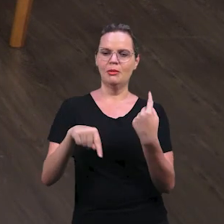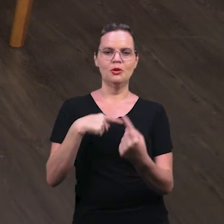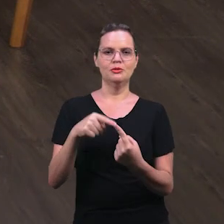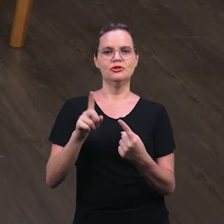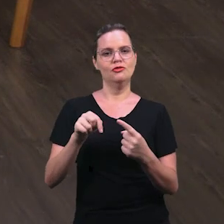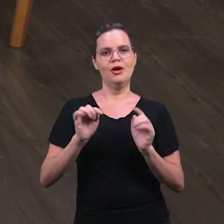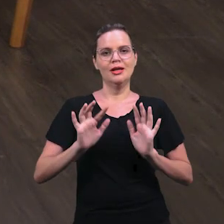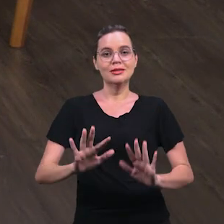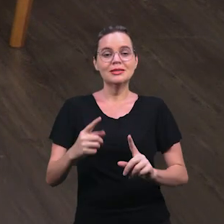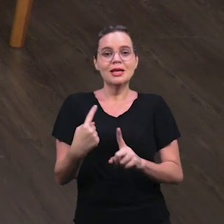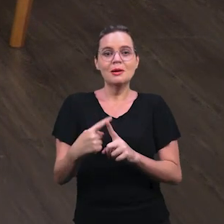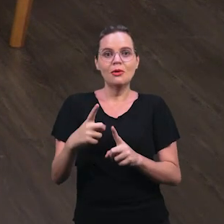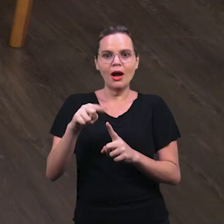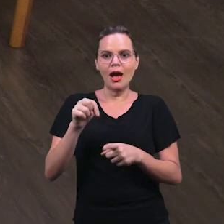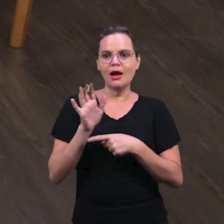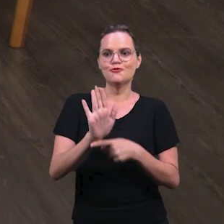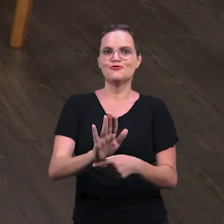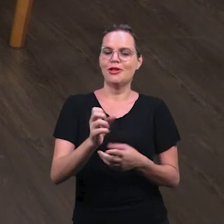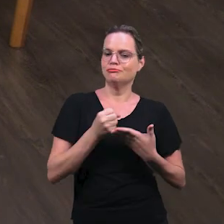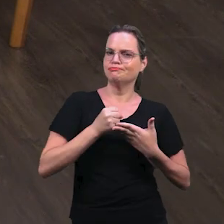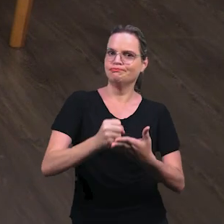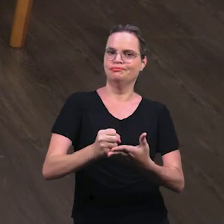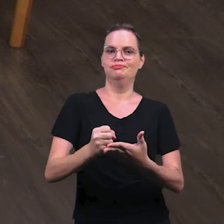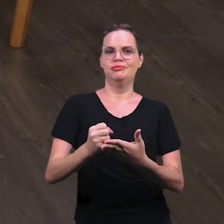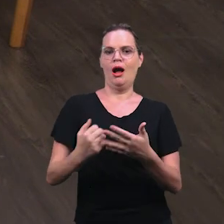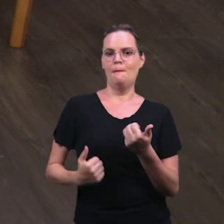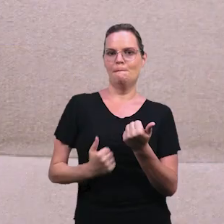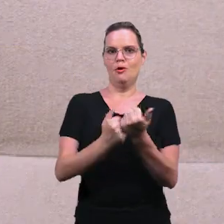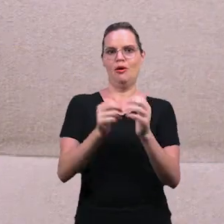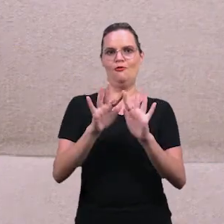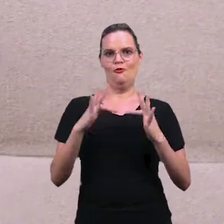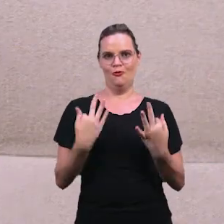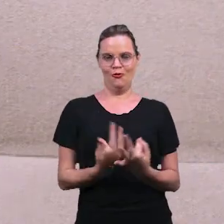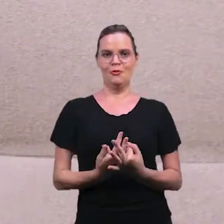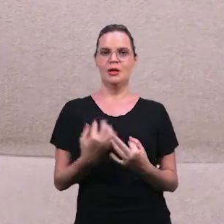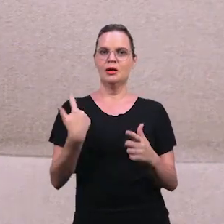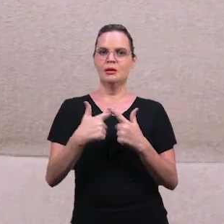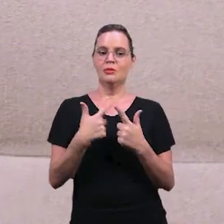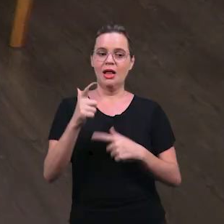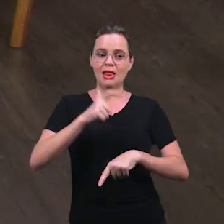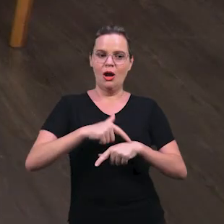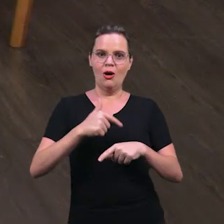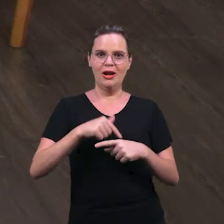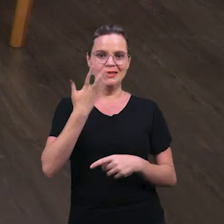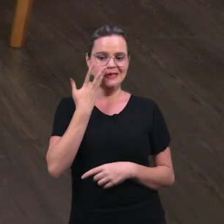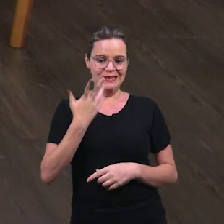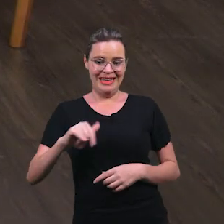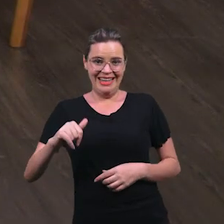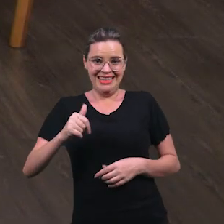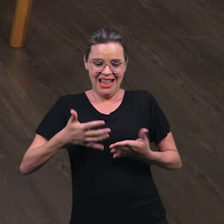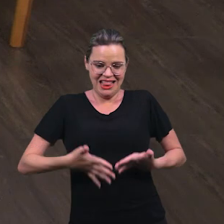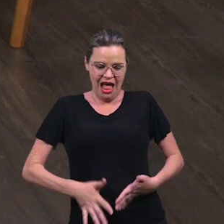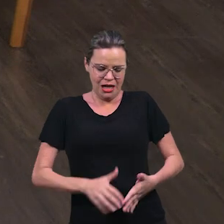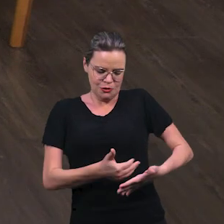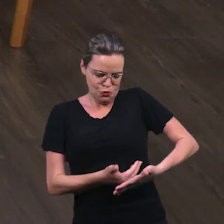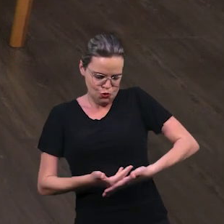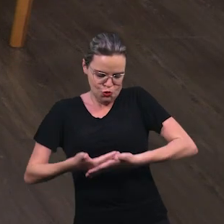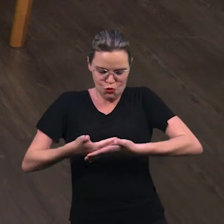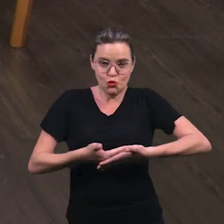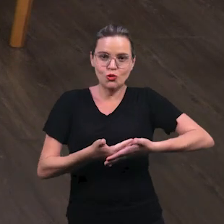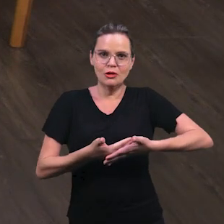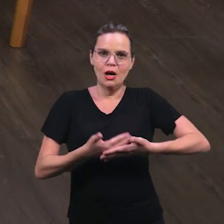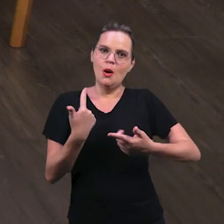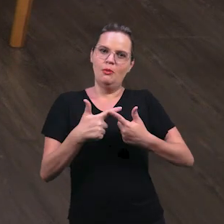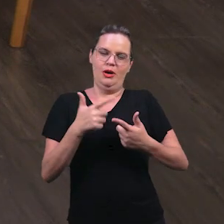perspectiva para dar esse auxílio, né, às famílias. Quando as crianças nascem, a gente sabe que a gente acha